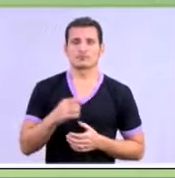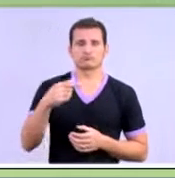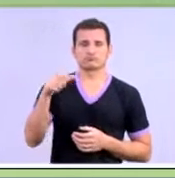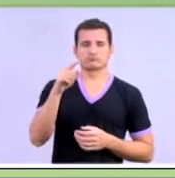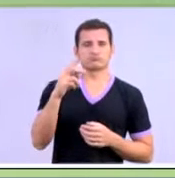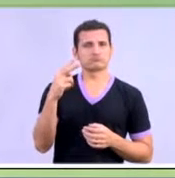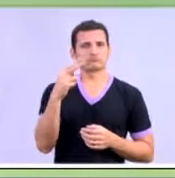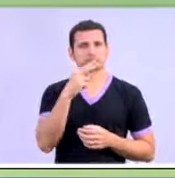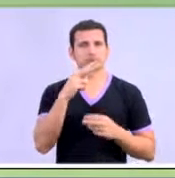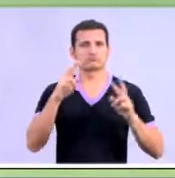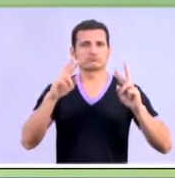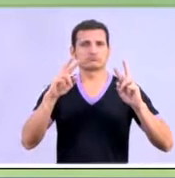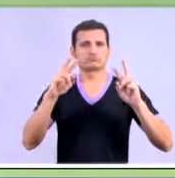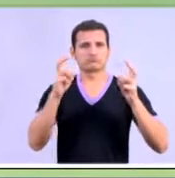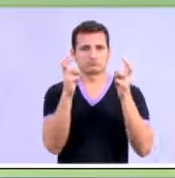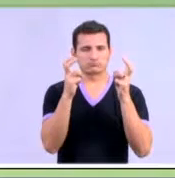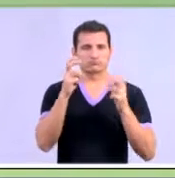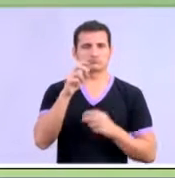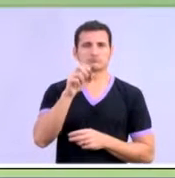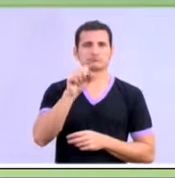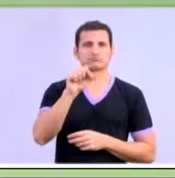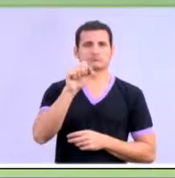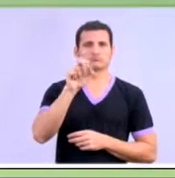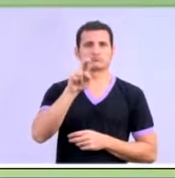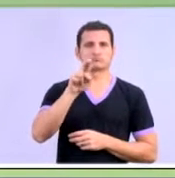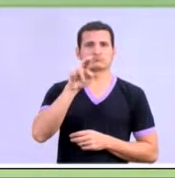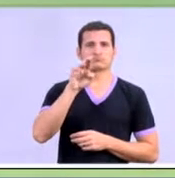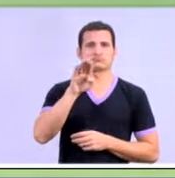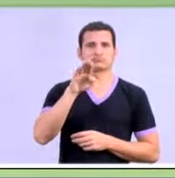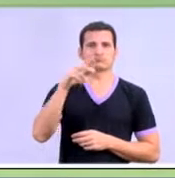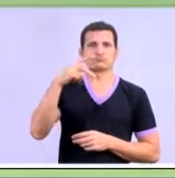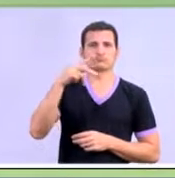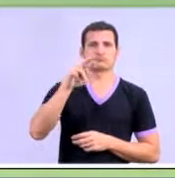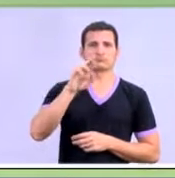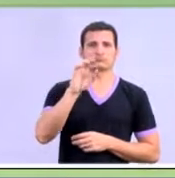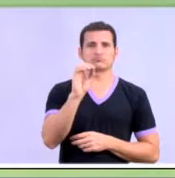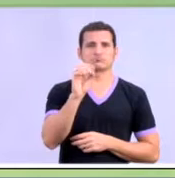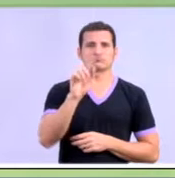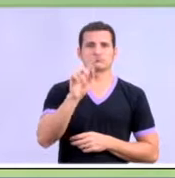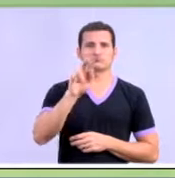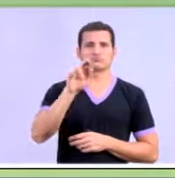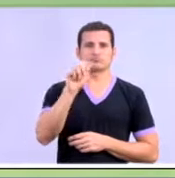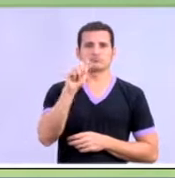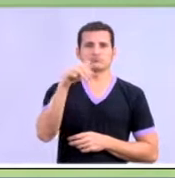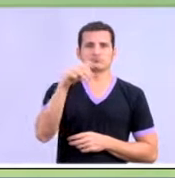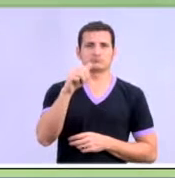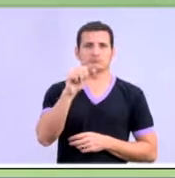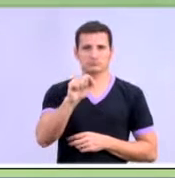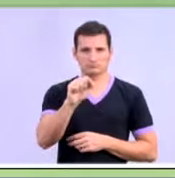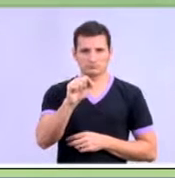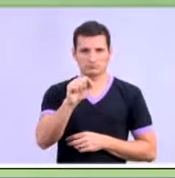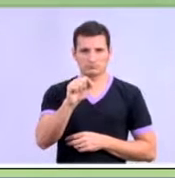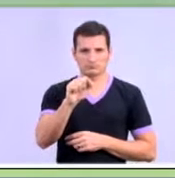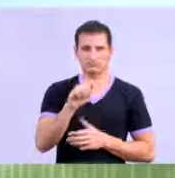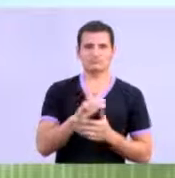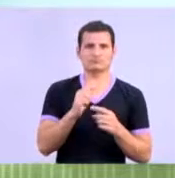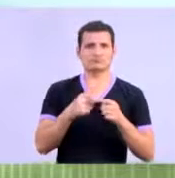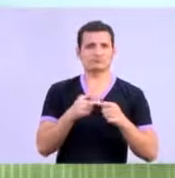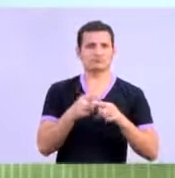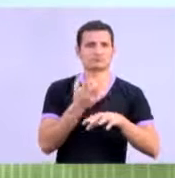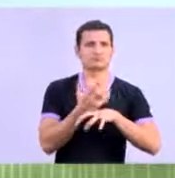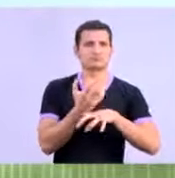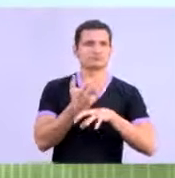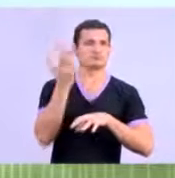aspas, subprogramas. Subprogramas porque na disciplina passada, que é lógica de programação, a gente aprendeu o que